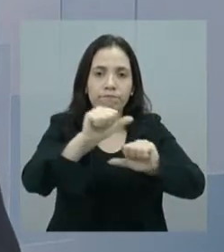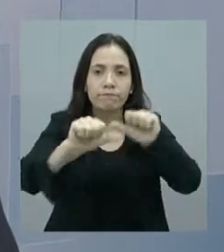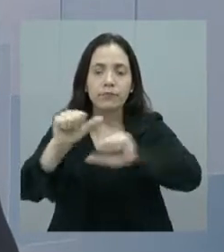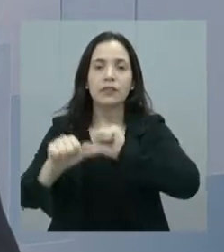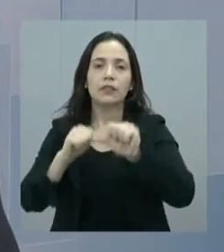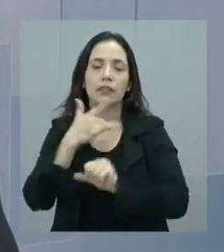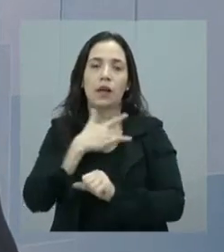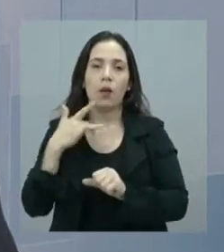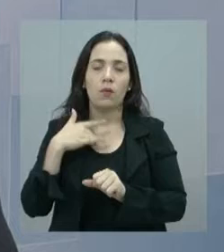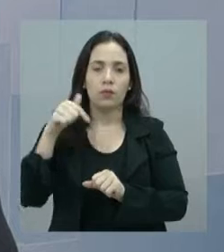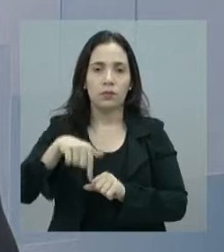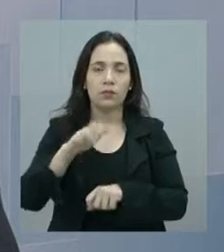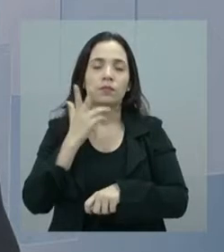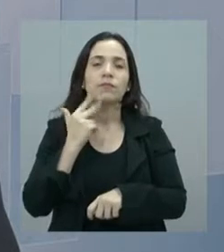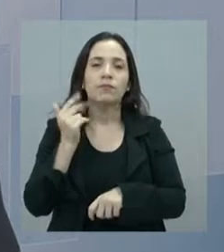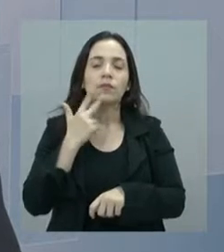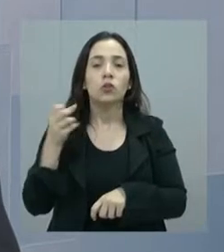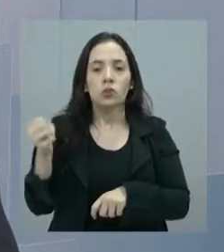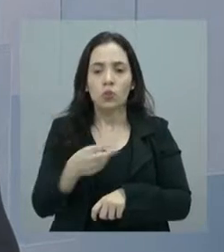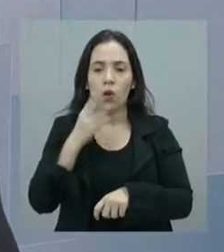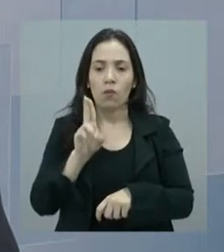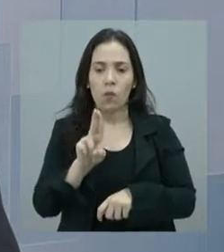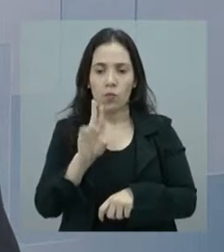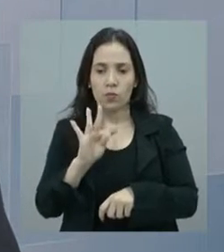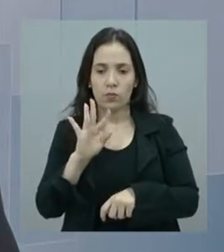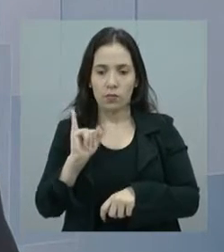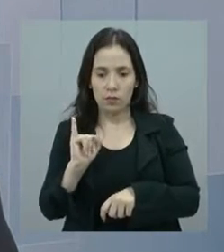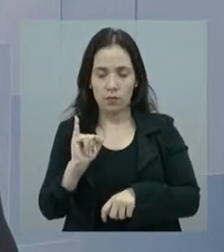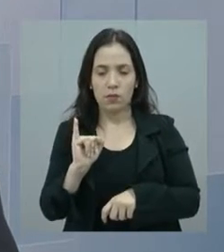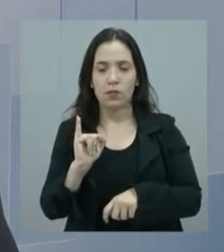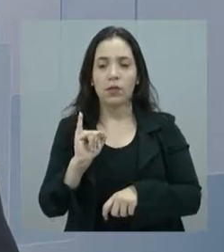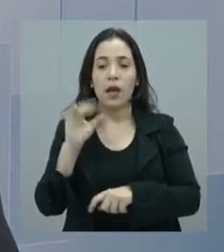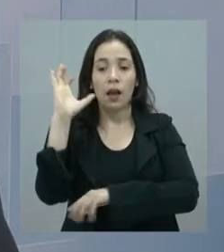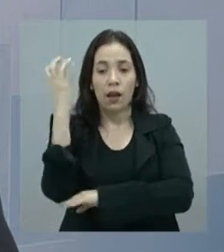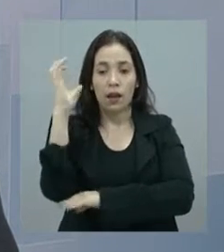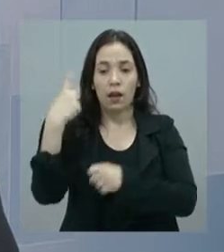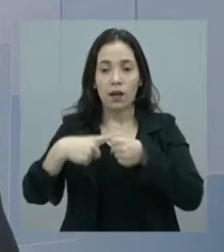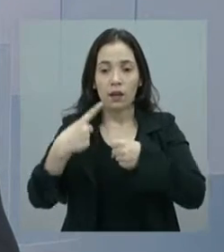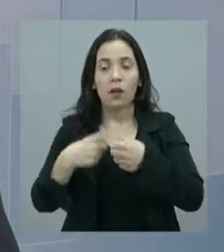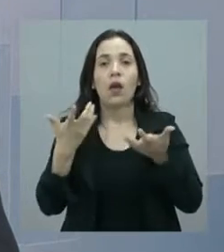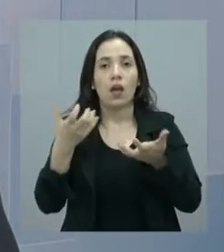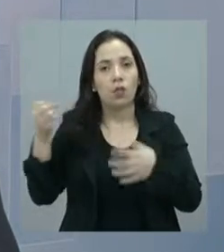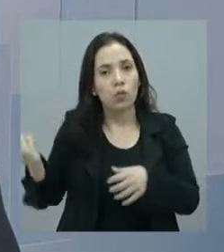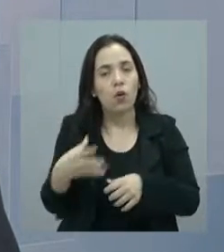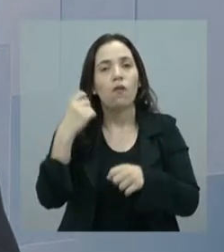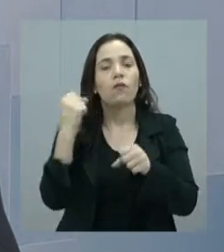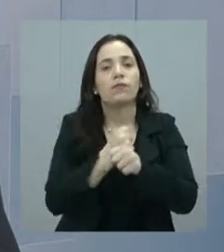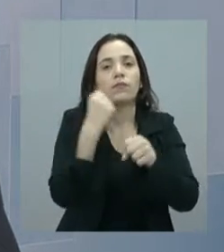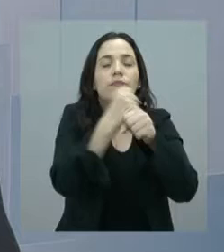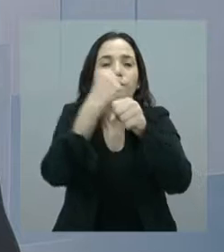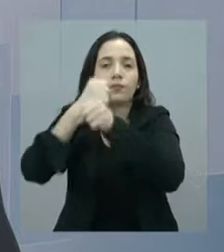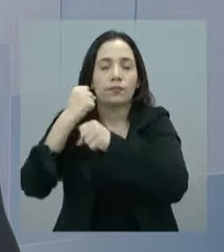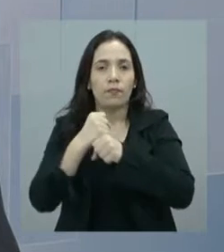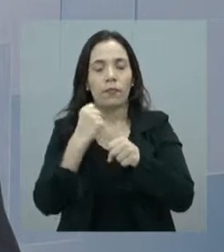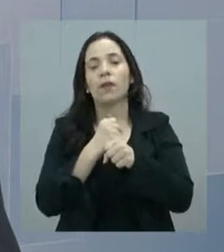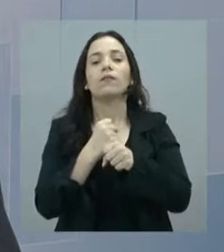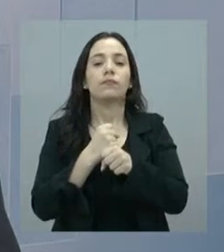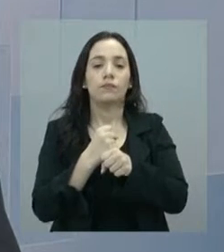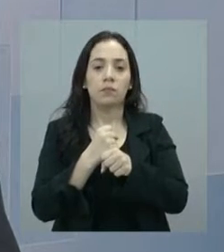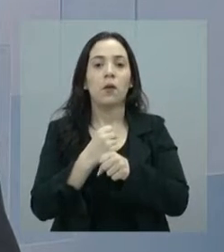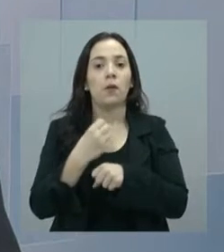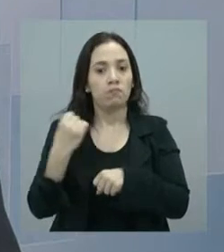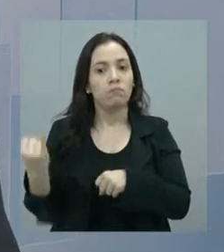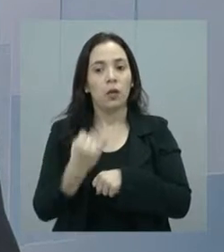inclusive com novas UTIs, inclusive com Crateús de várias cidades, está preparando para abrir UTIs. É uma grande notícia. É uma